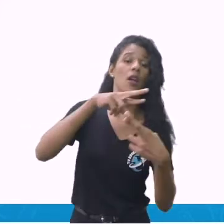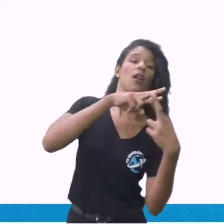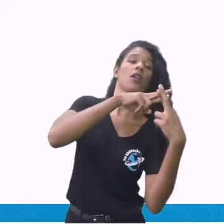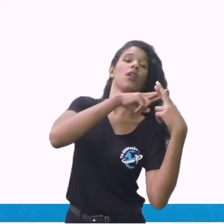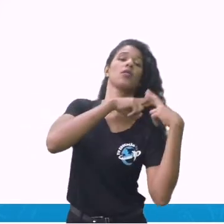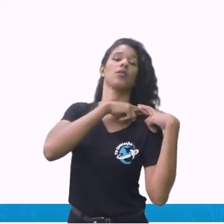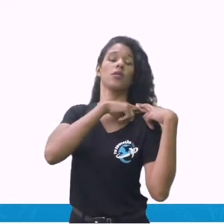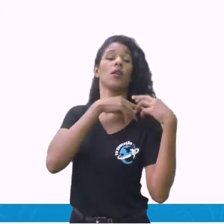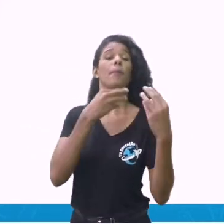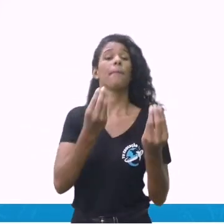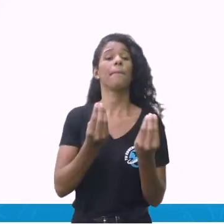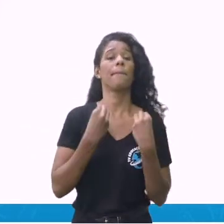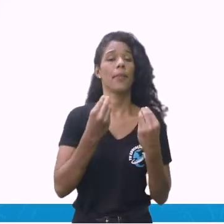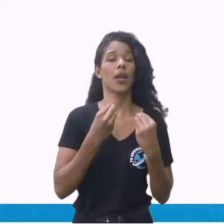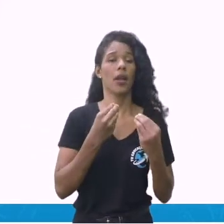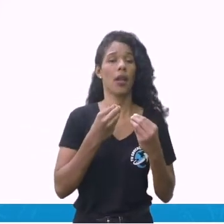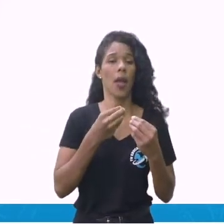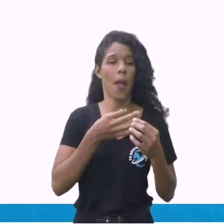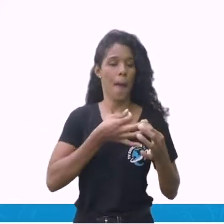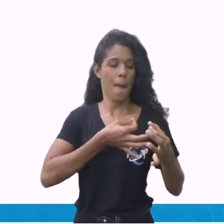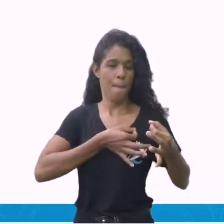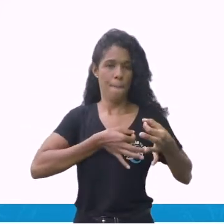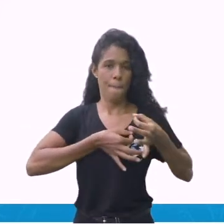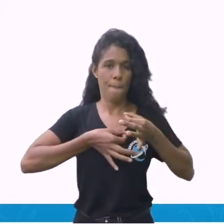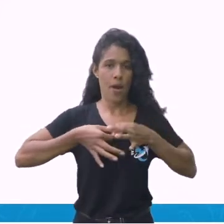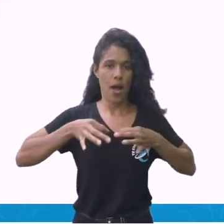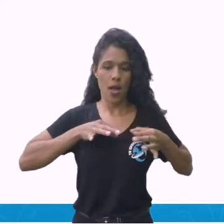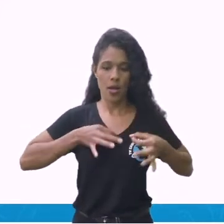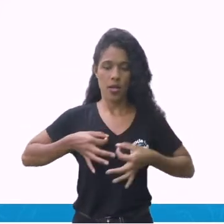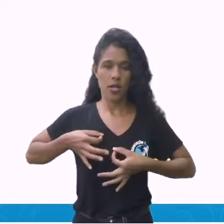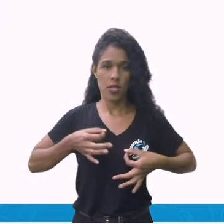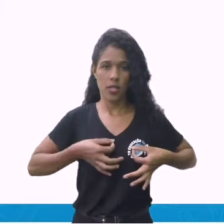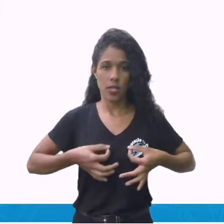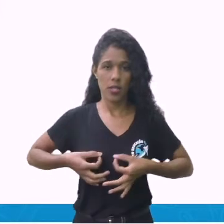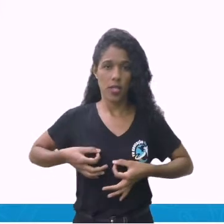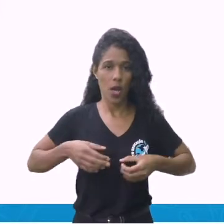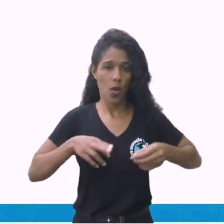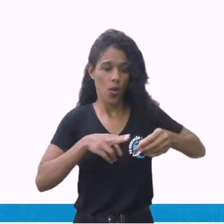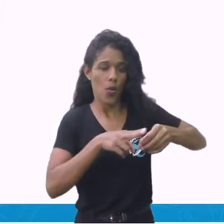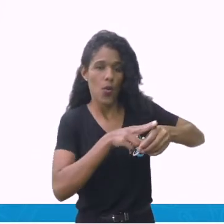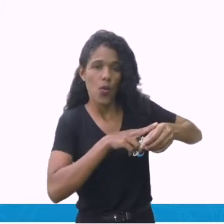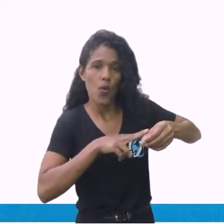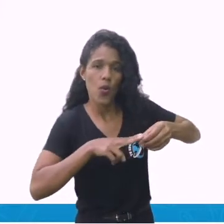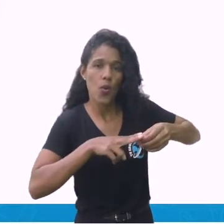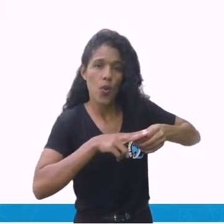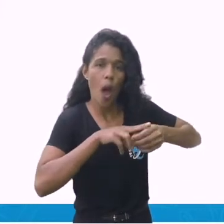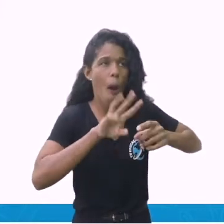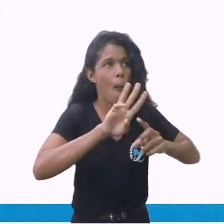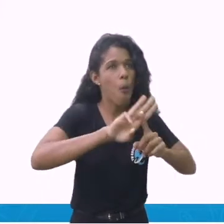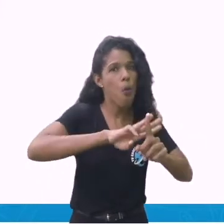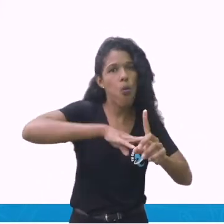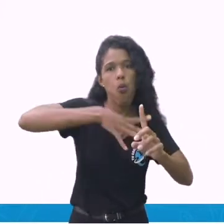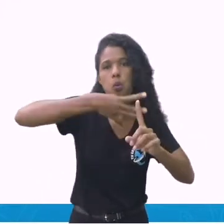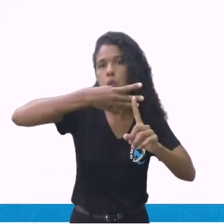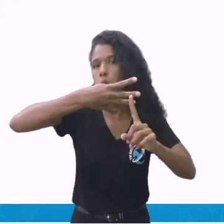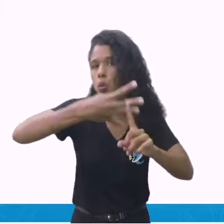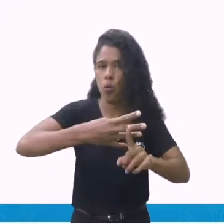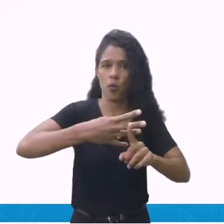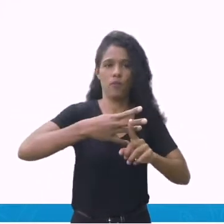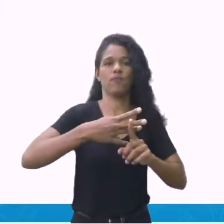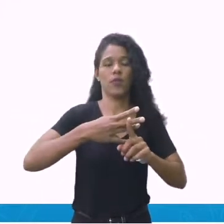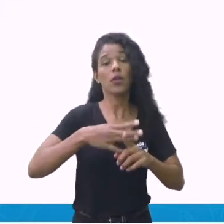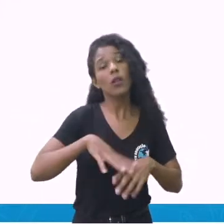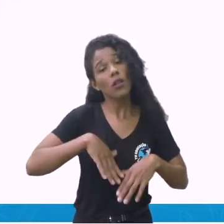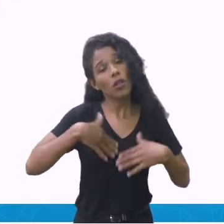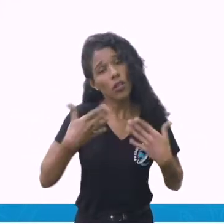células. Então, você precisa de ingerir proteínas, tá? Para quê? Porque ela ajuda a formar e reparar